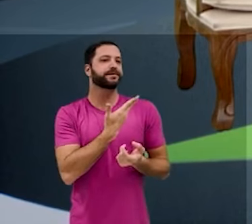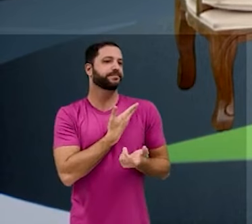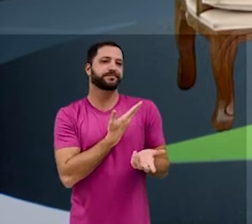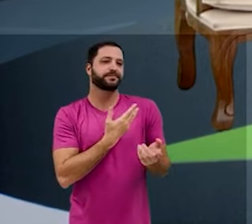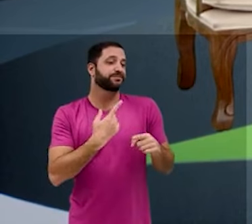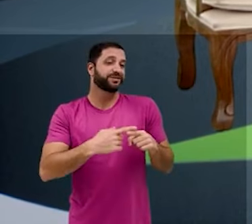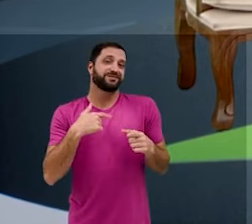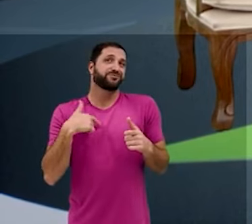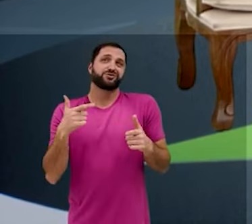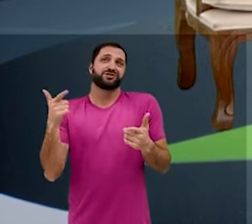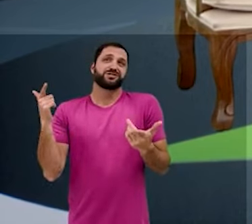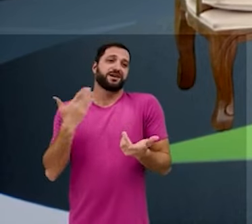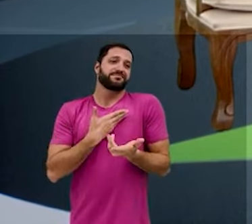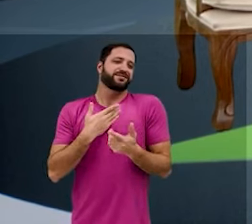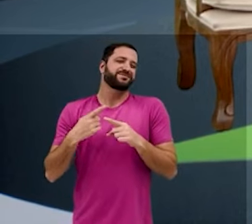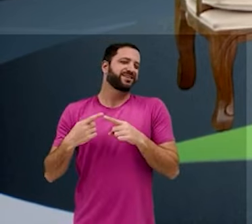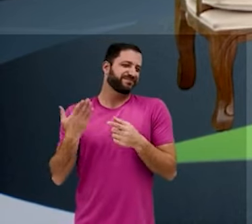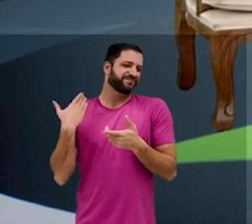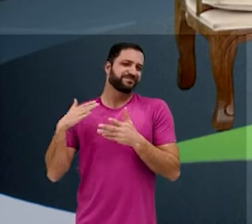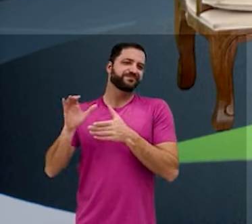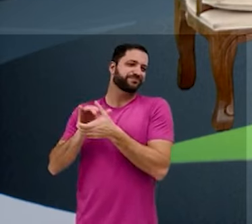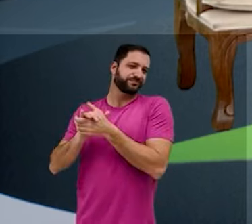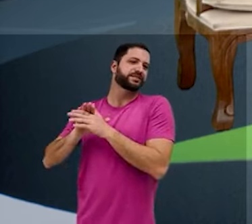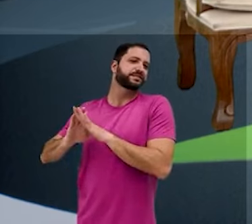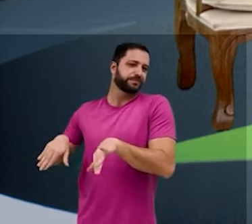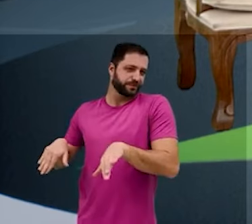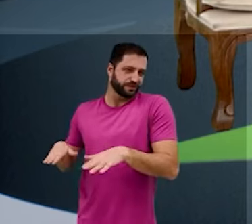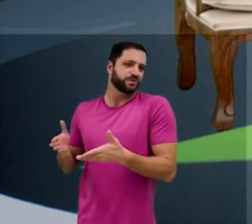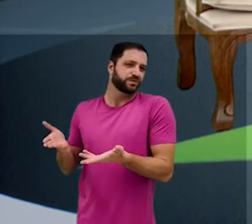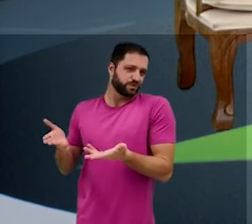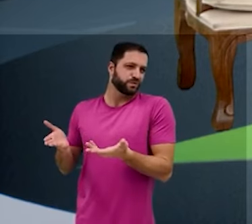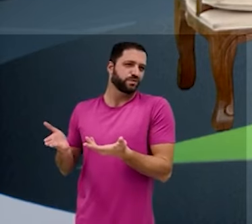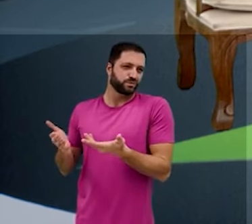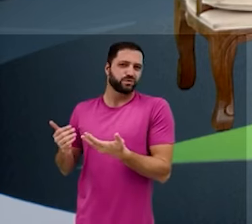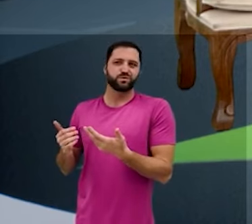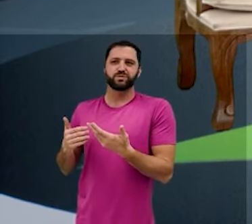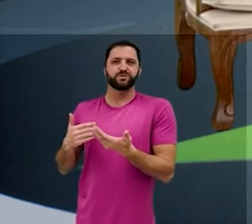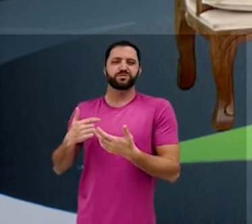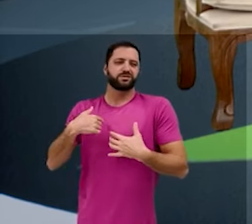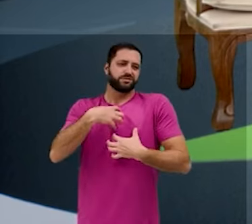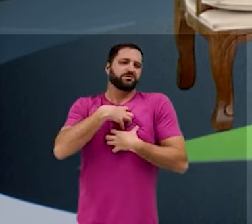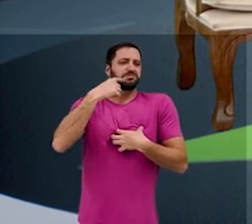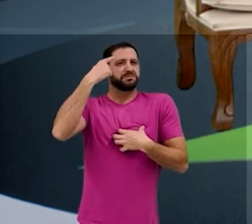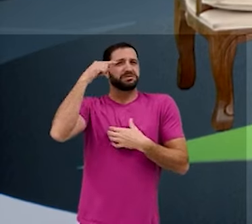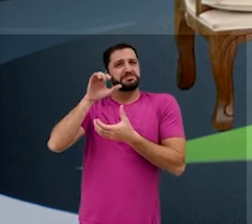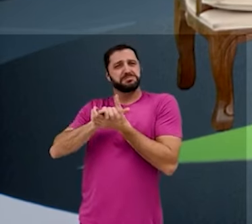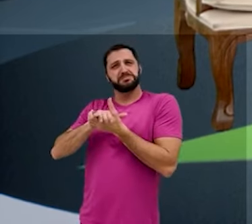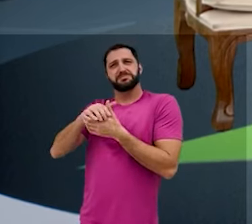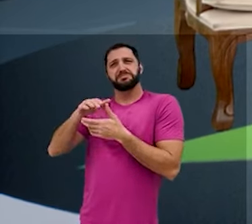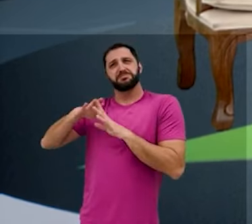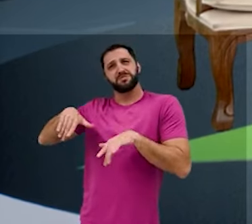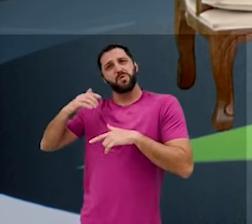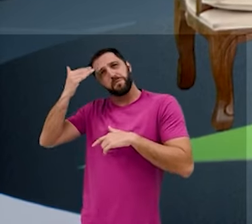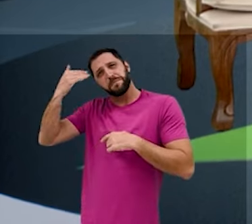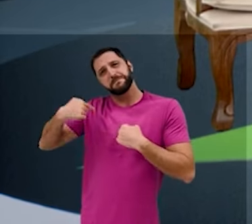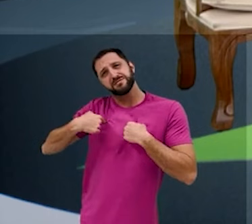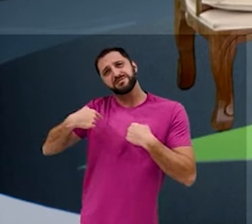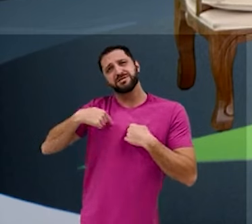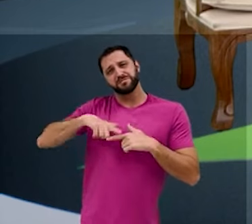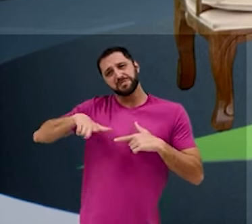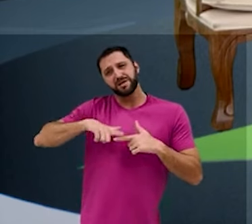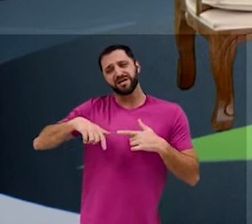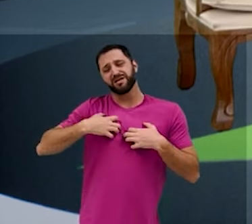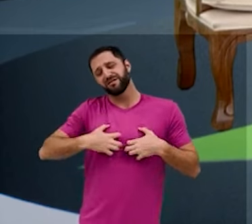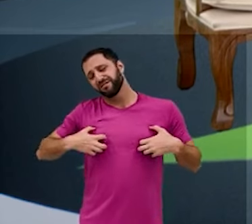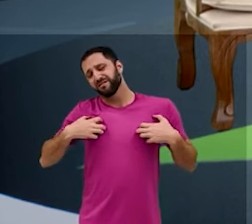amiga, porque eu não tinha ninguém ali. Eu tinha acabado de sair de um relacionamento, trouxe um monte de culpas pelo término do